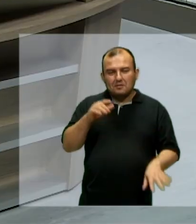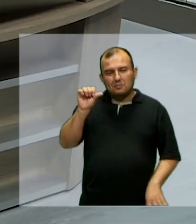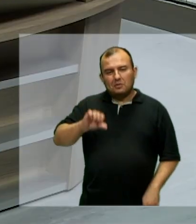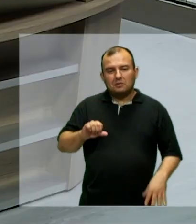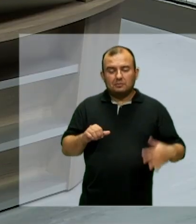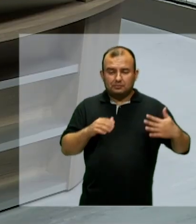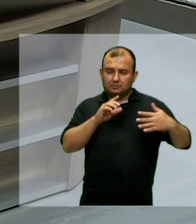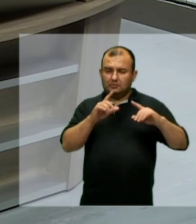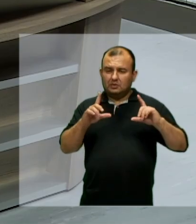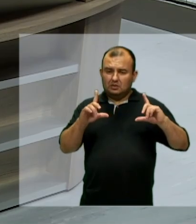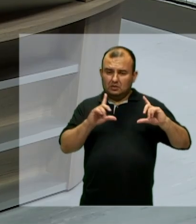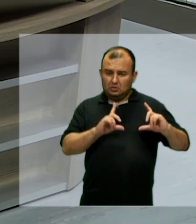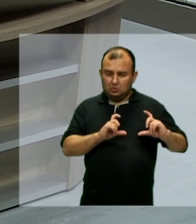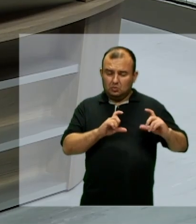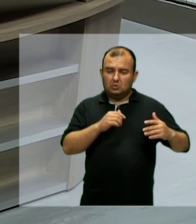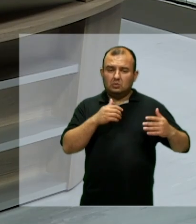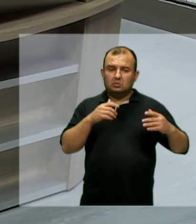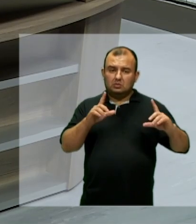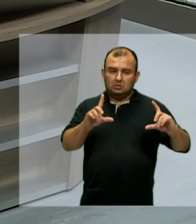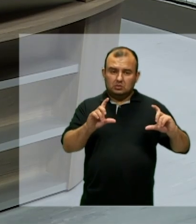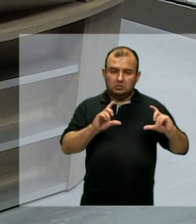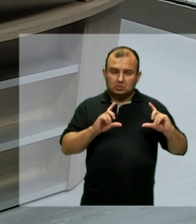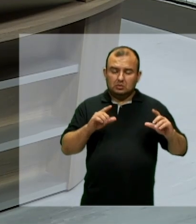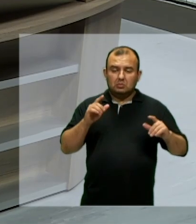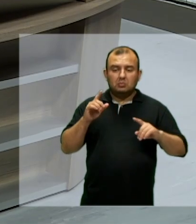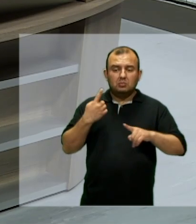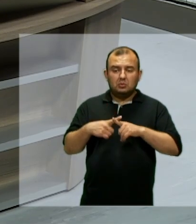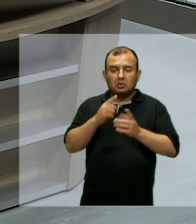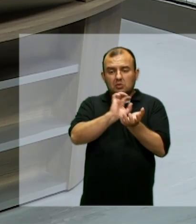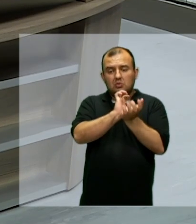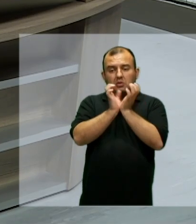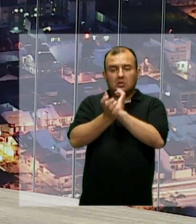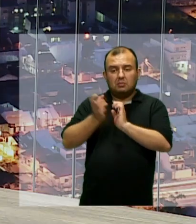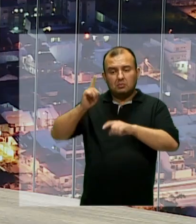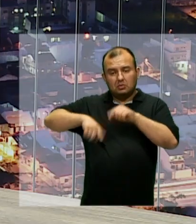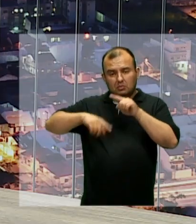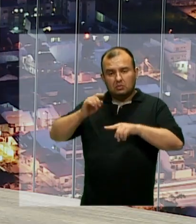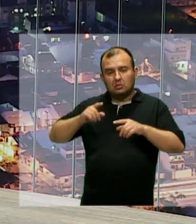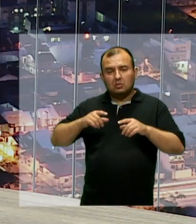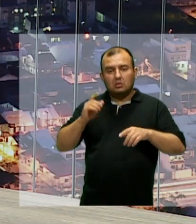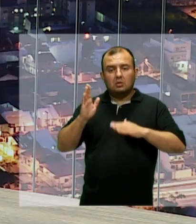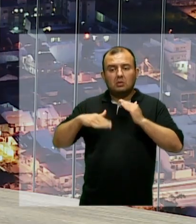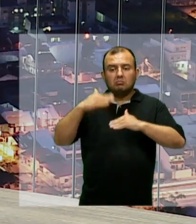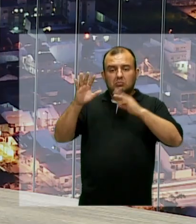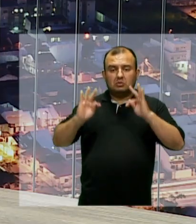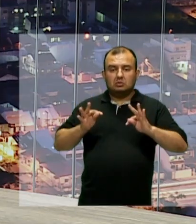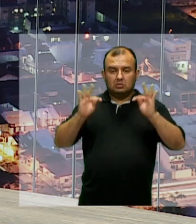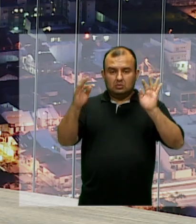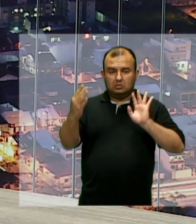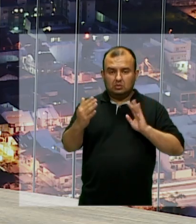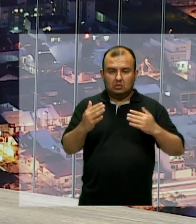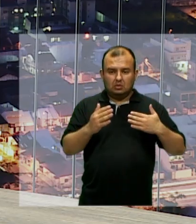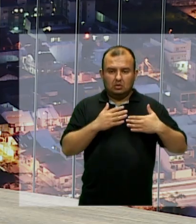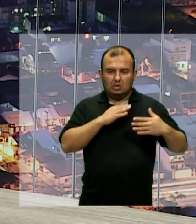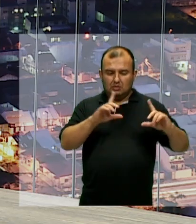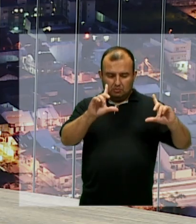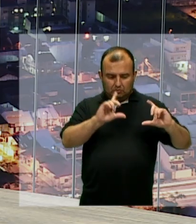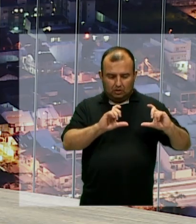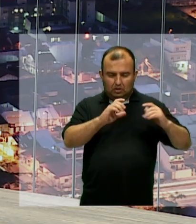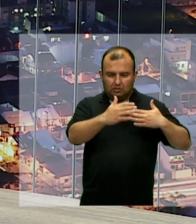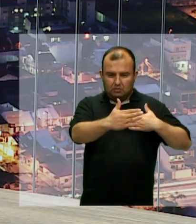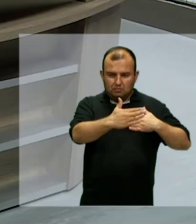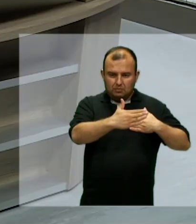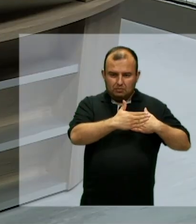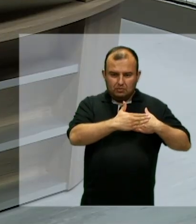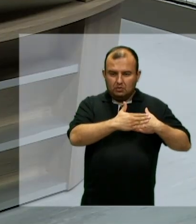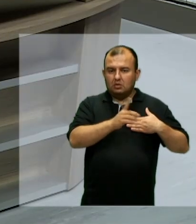o exame das mamas, porque as máquinas estão tão avançadas que nem faz tanto achatamento. Não é mais tão desconfortável. A